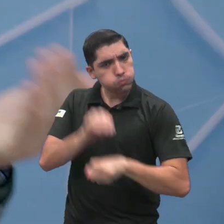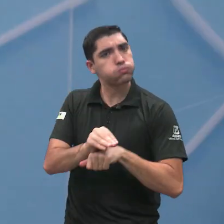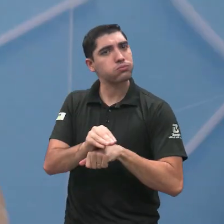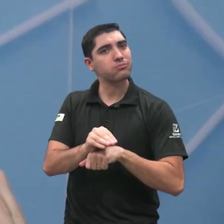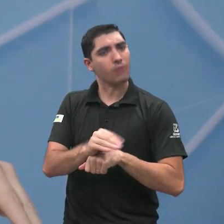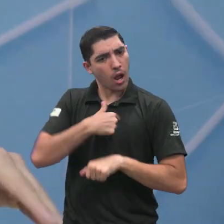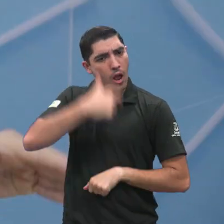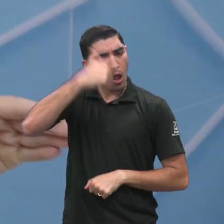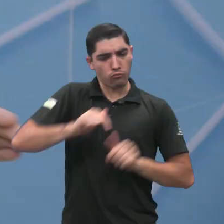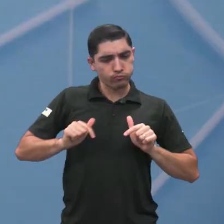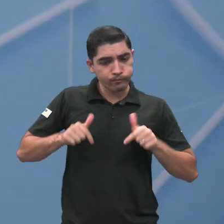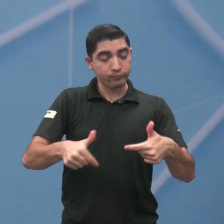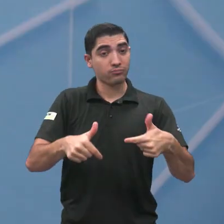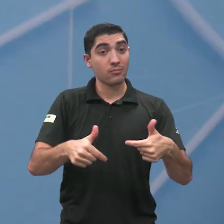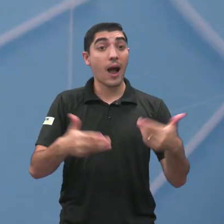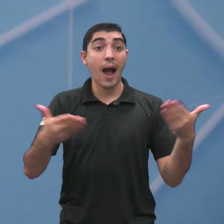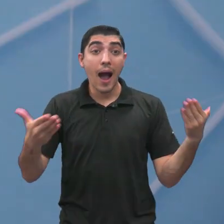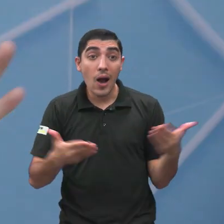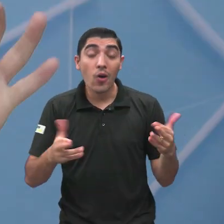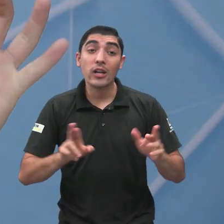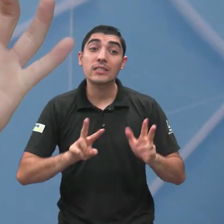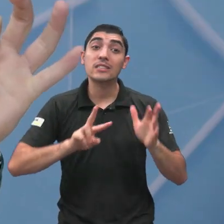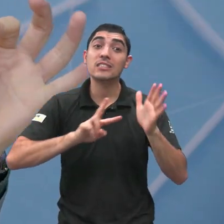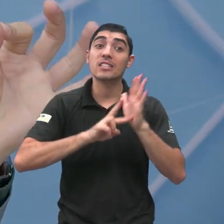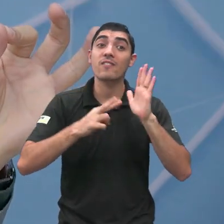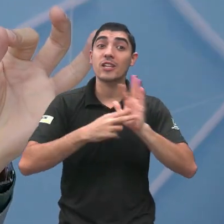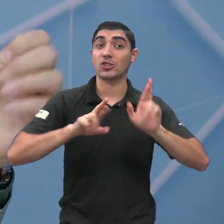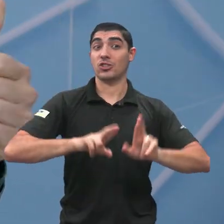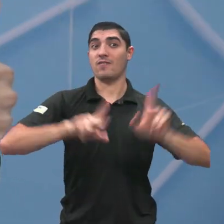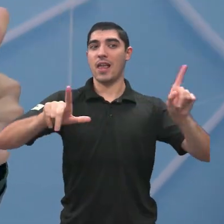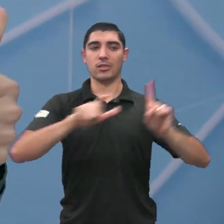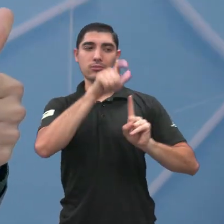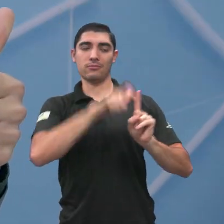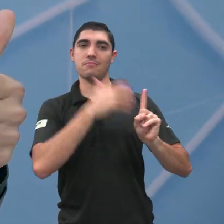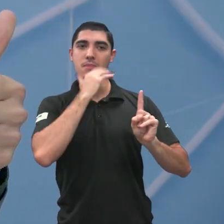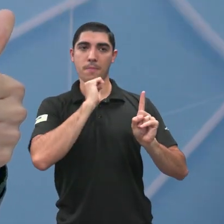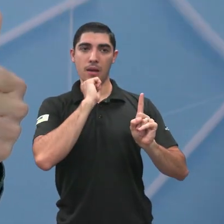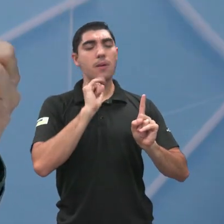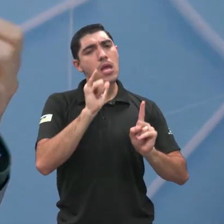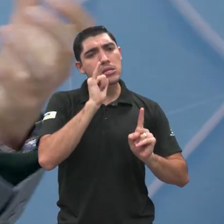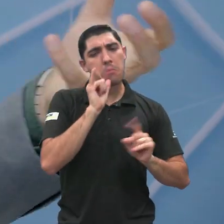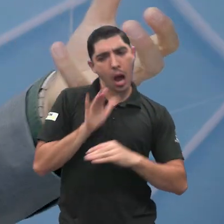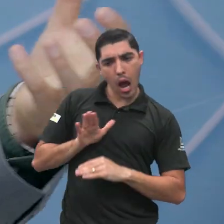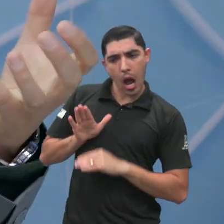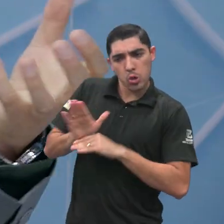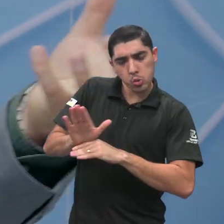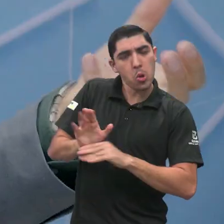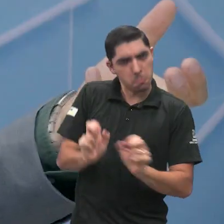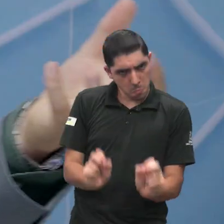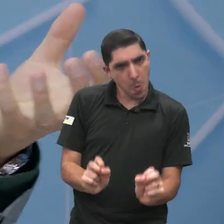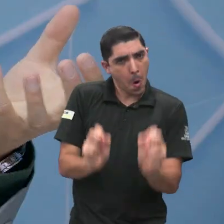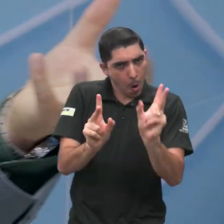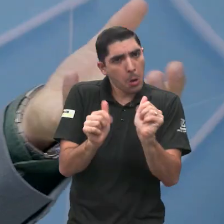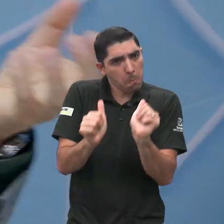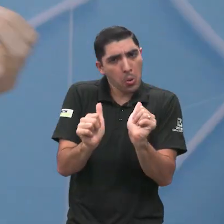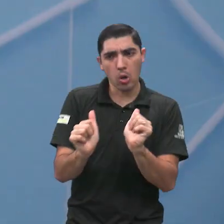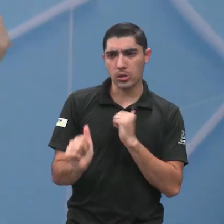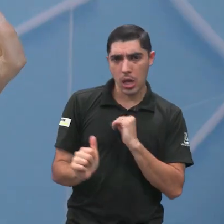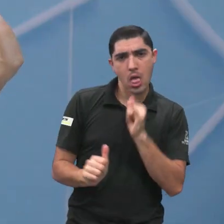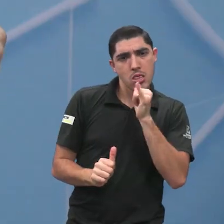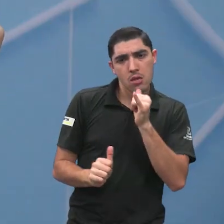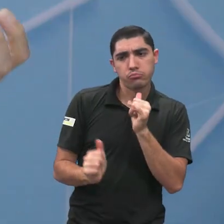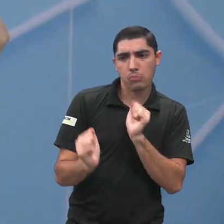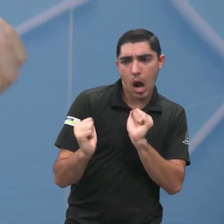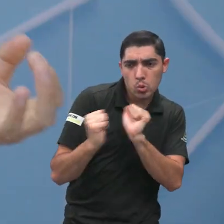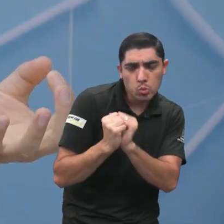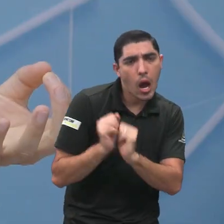outras, o que eu estou chamando agora de camadas de cuidado. Então, a cooperação é uma camada de cuidado. Eu posso cooperar com você, por exemplo,